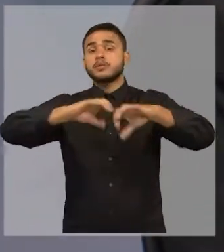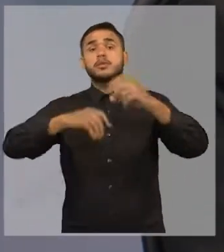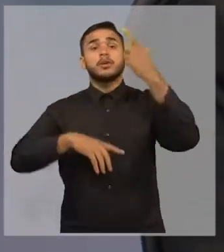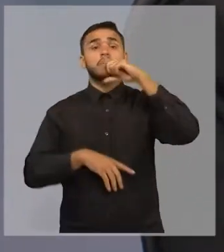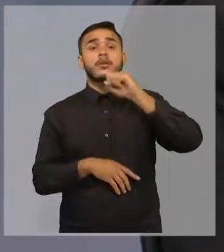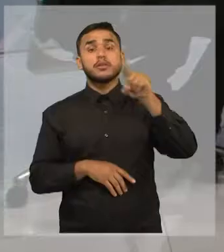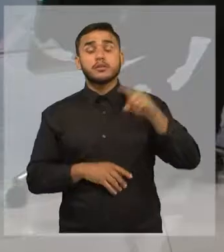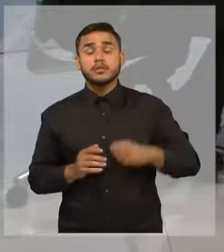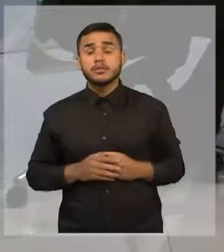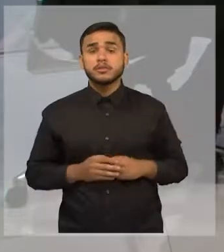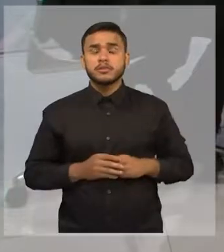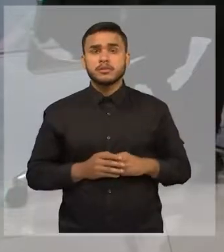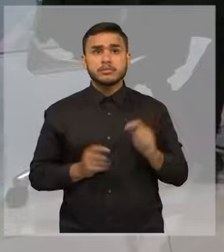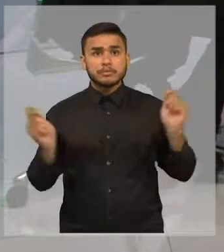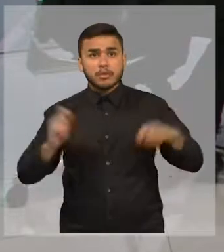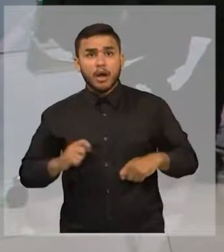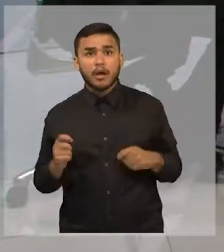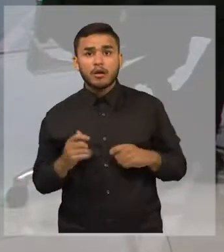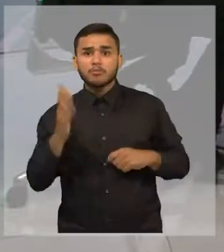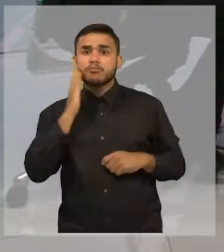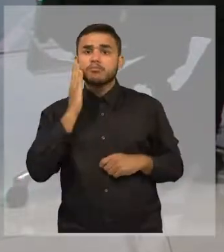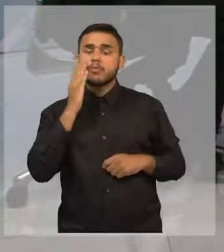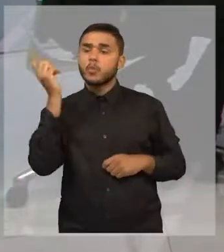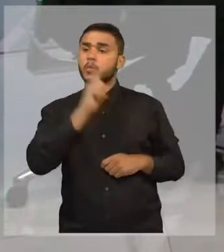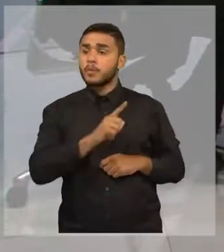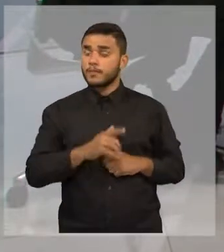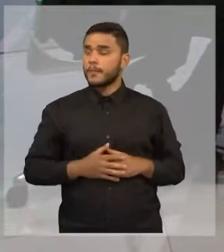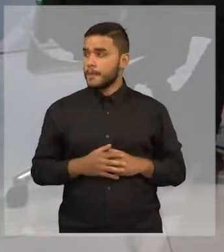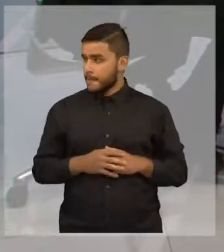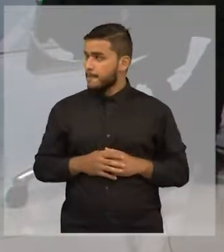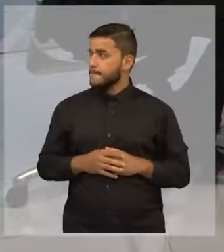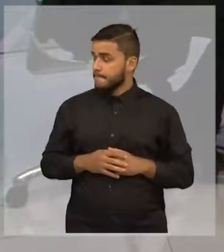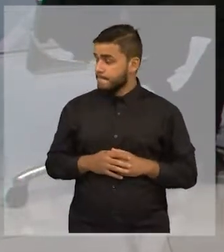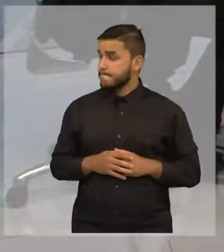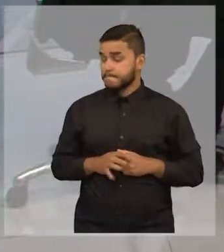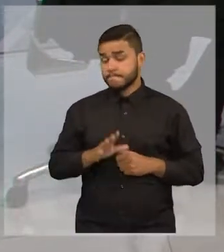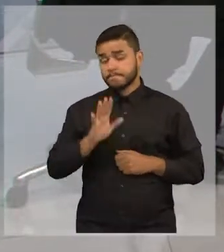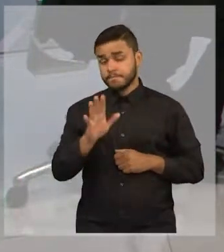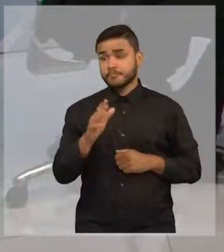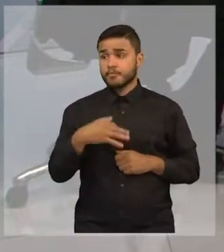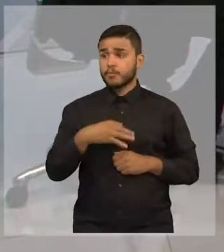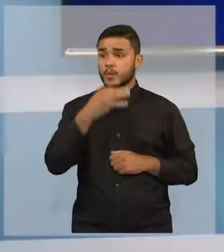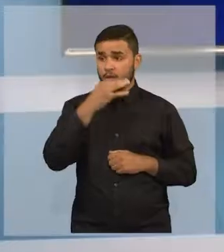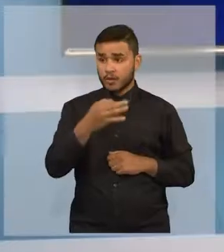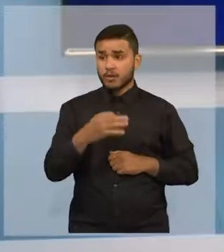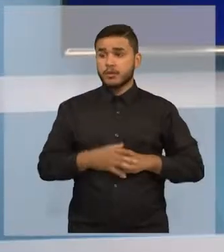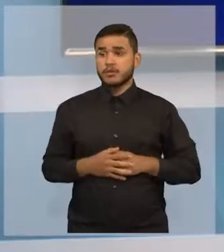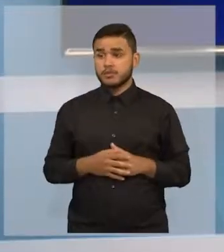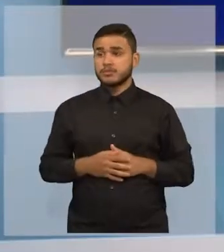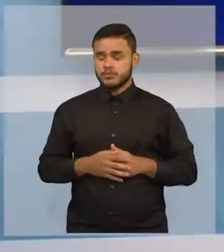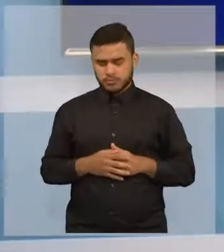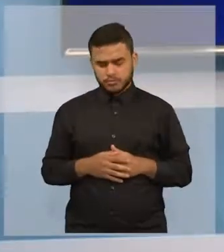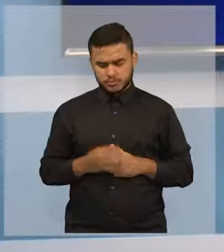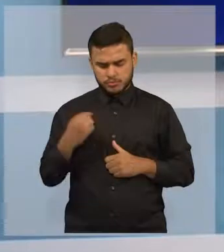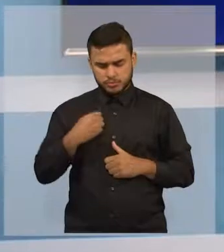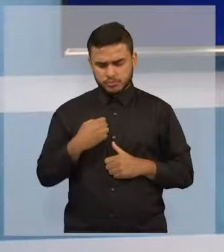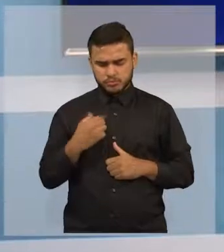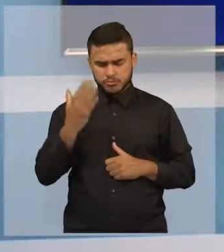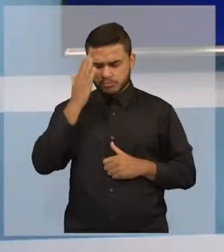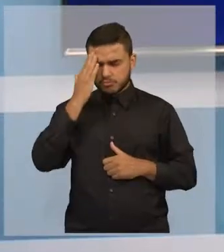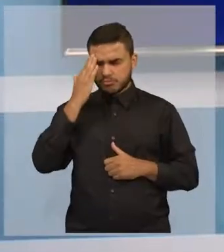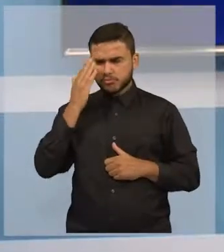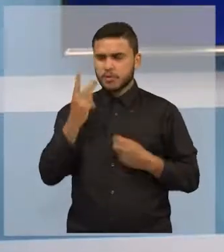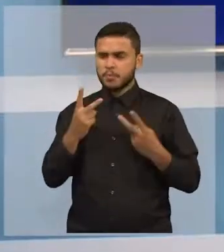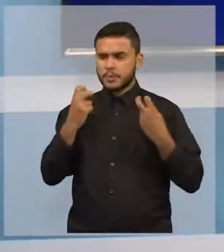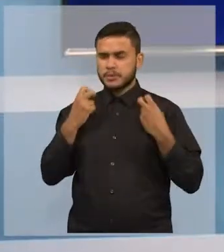tem capacidade para conduzir um ministério de tamanha importância. Mas não me parece politicamente e eleitoralmente